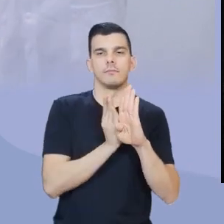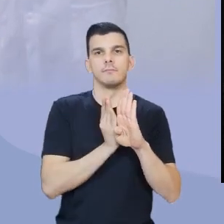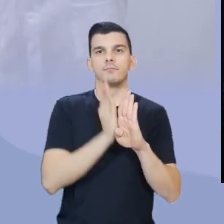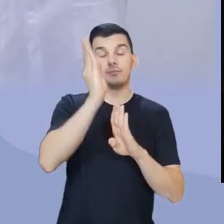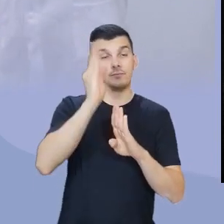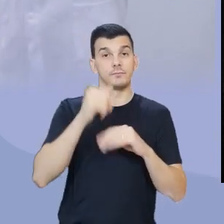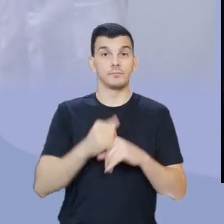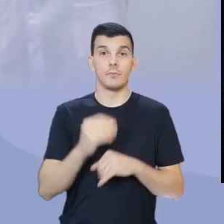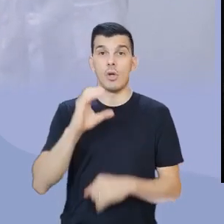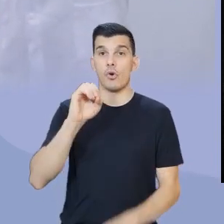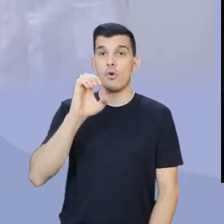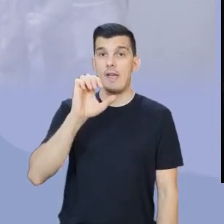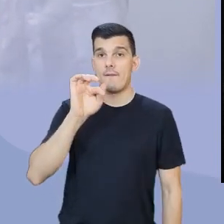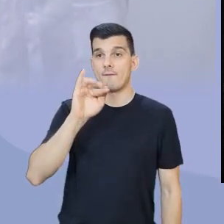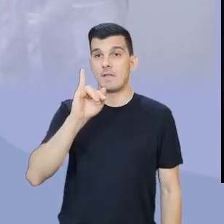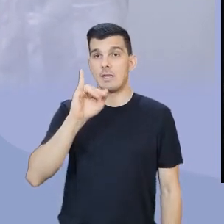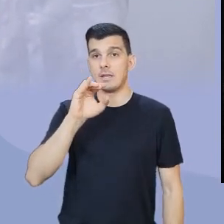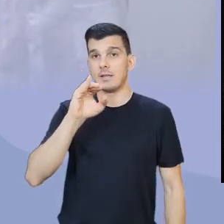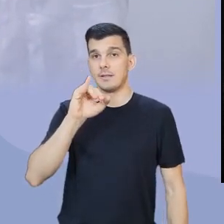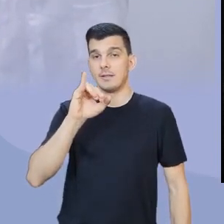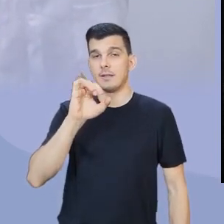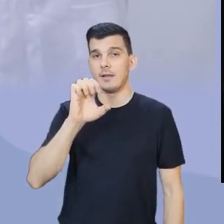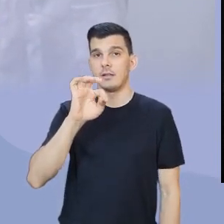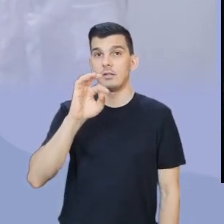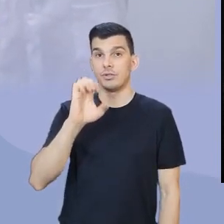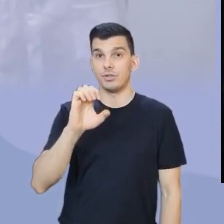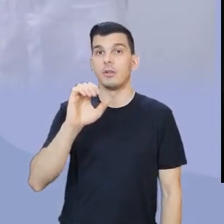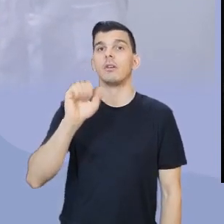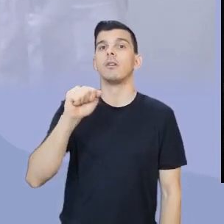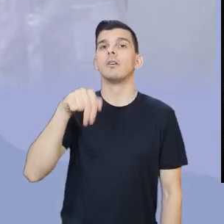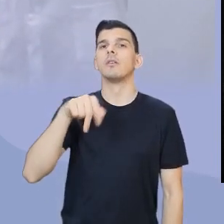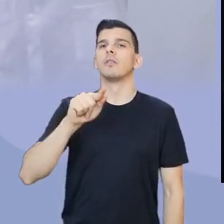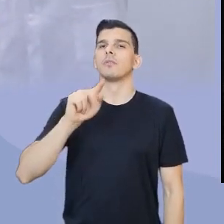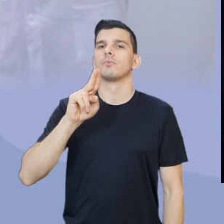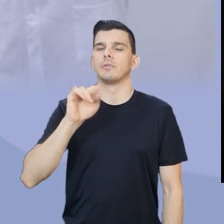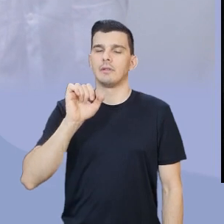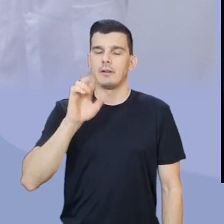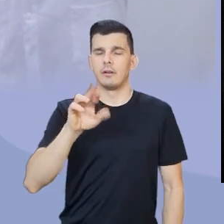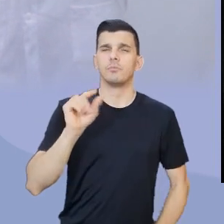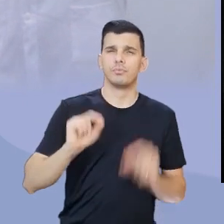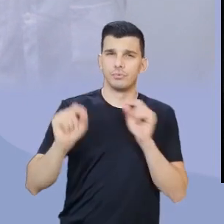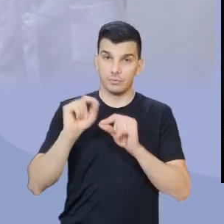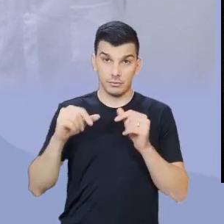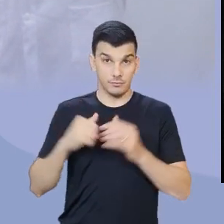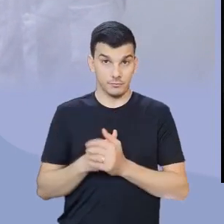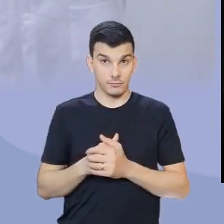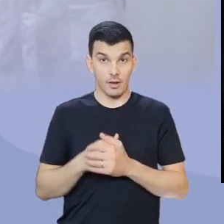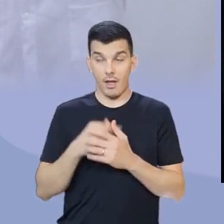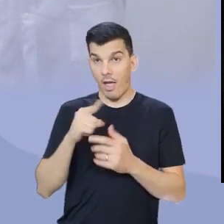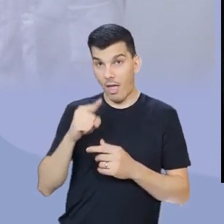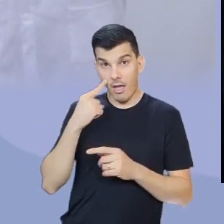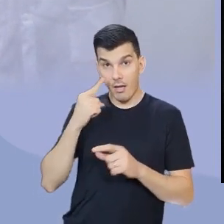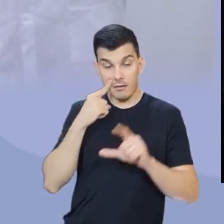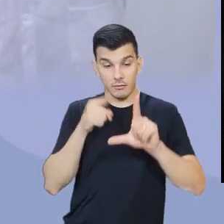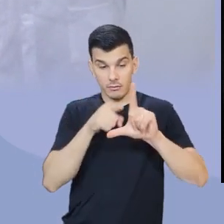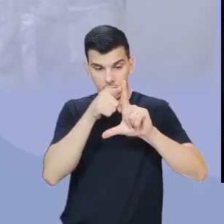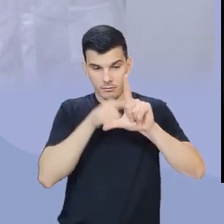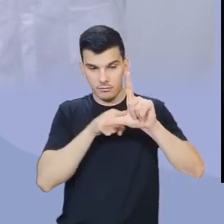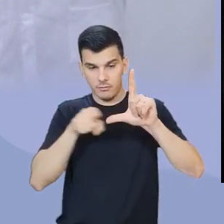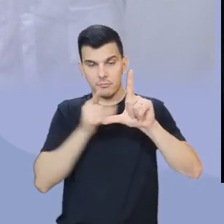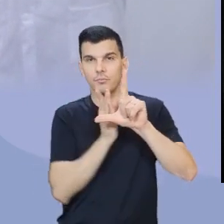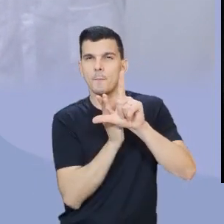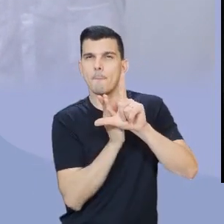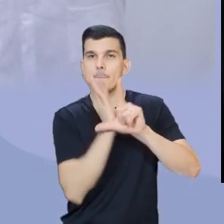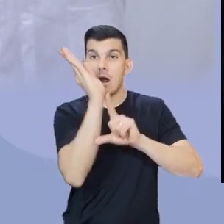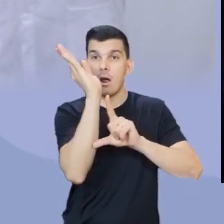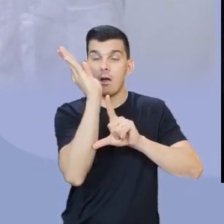angular é o quê? O coeficiente angular é esse ângulo aqui, ó, com eixo X. Ó. Isso que é coeficiente angular. Coeficiente angular é o ângulo que a reta tem.